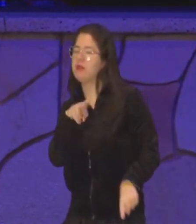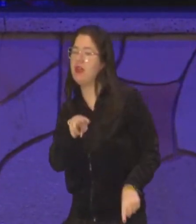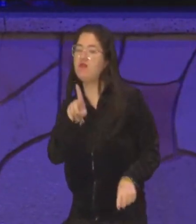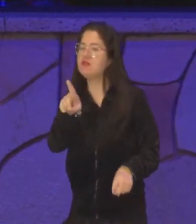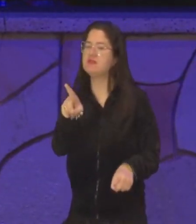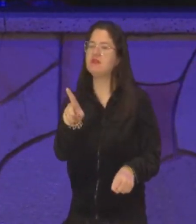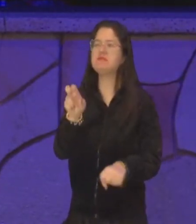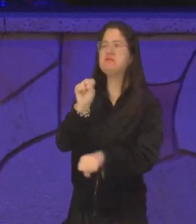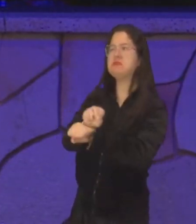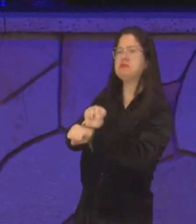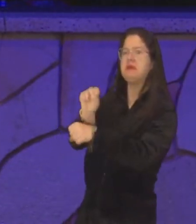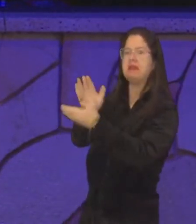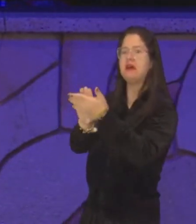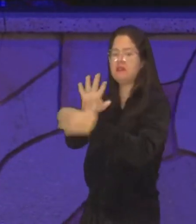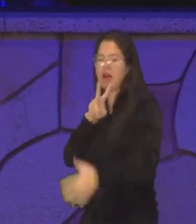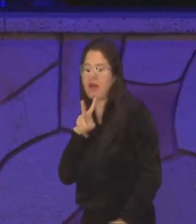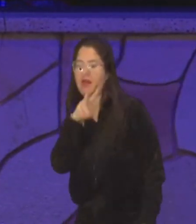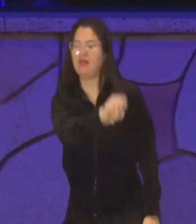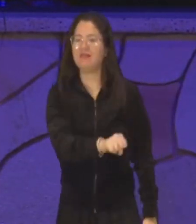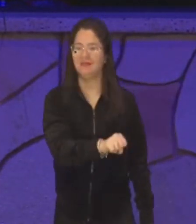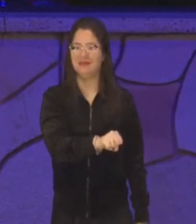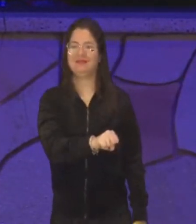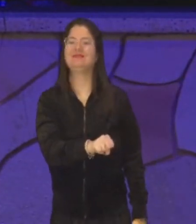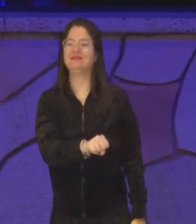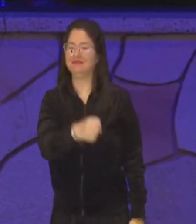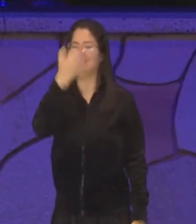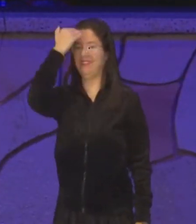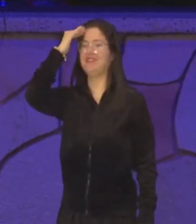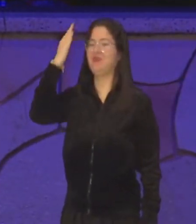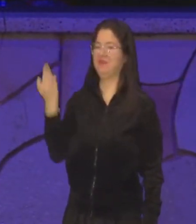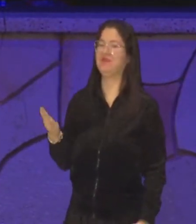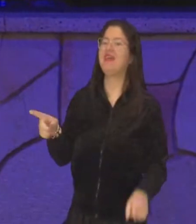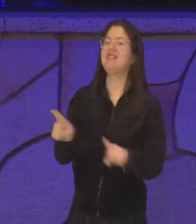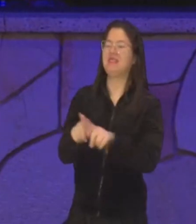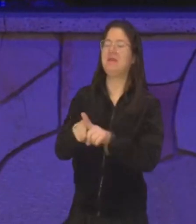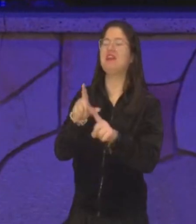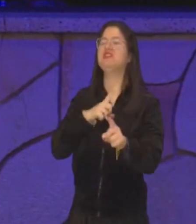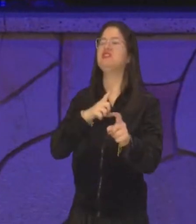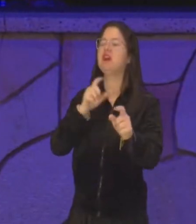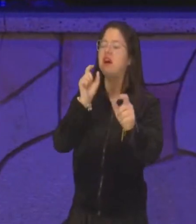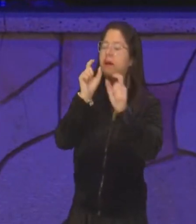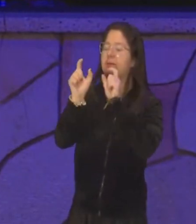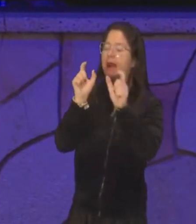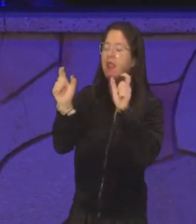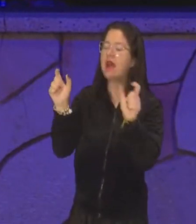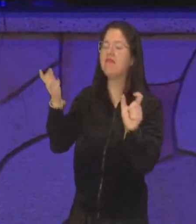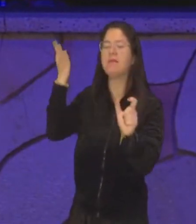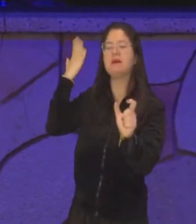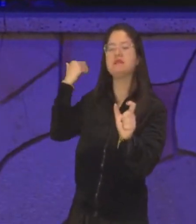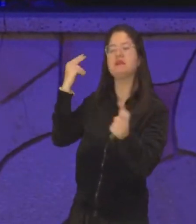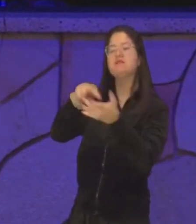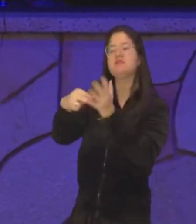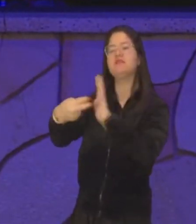as serpentes em seus hieroglifos como símbolo de sabedoria.